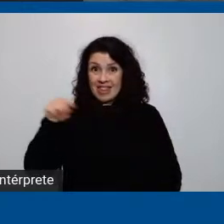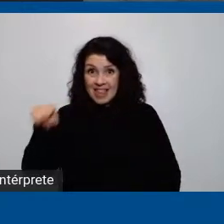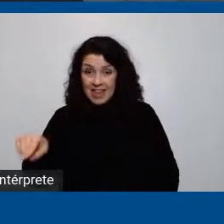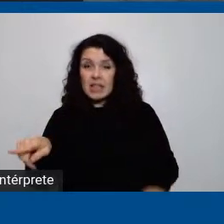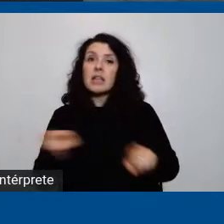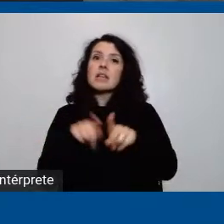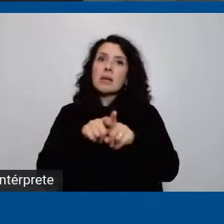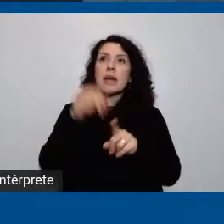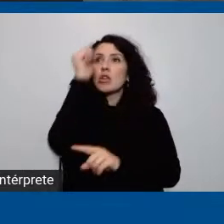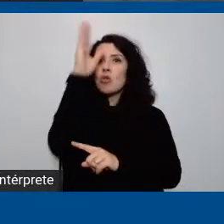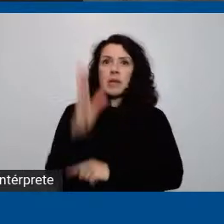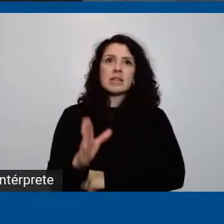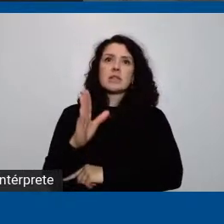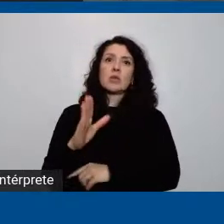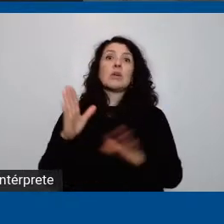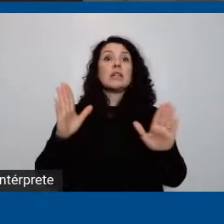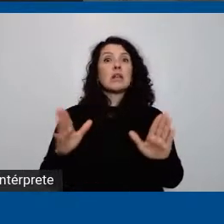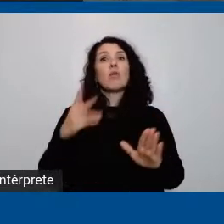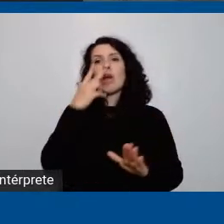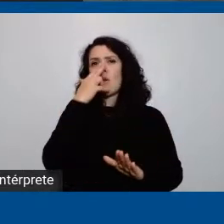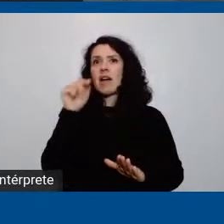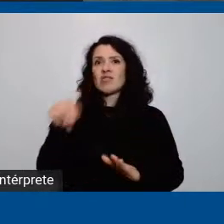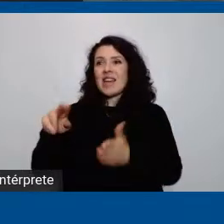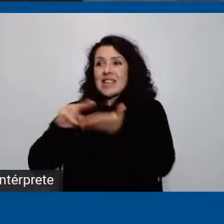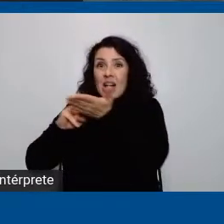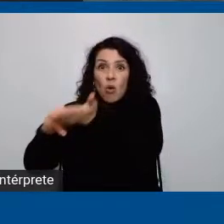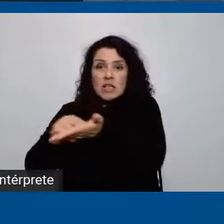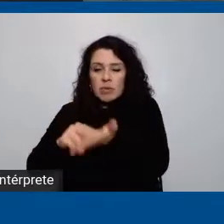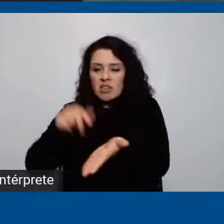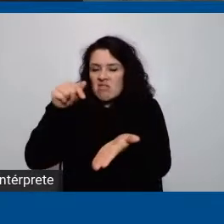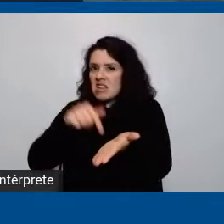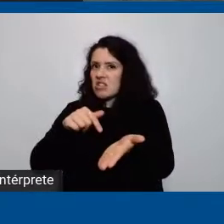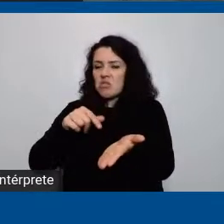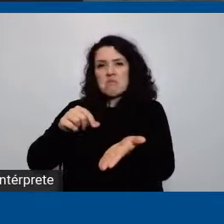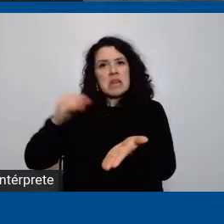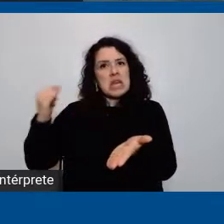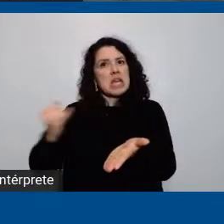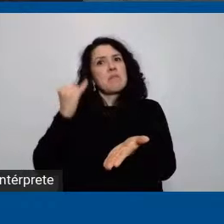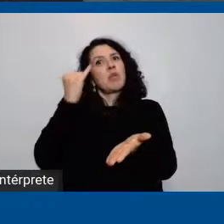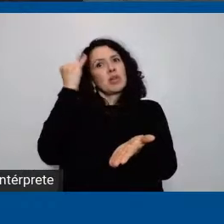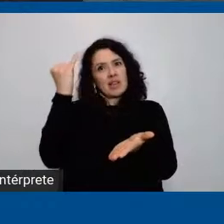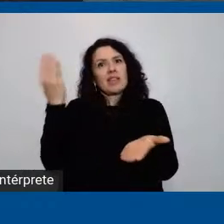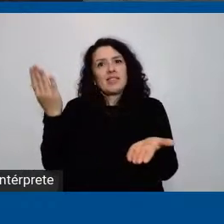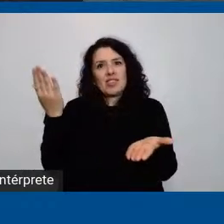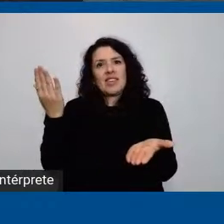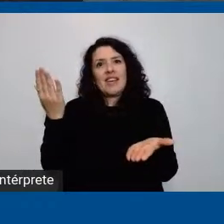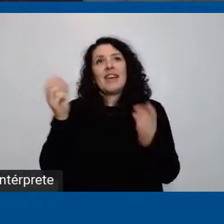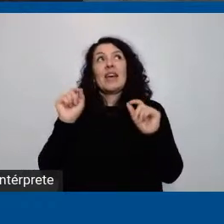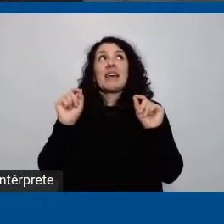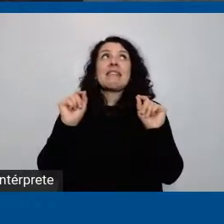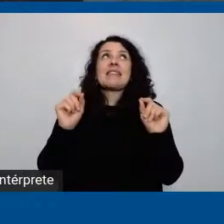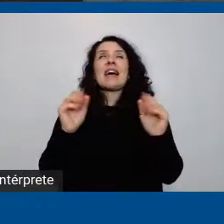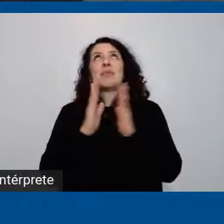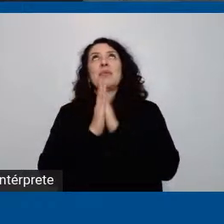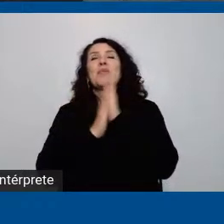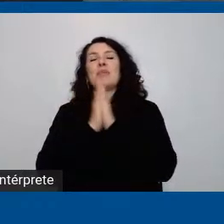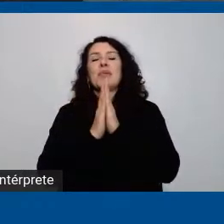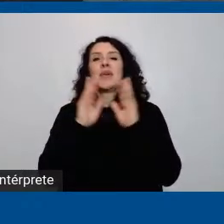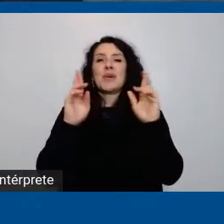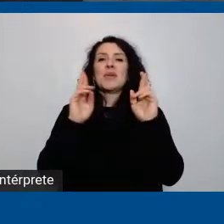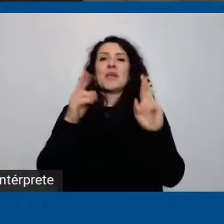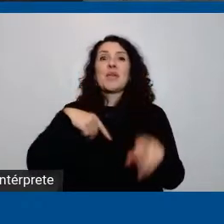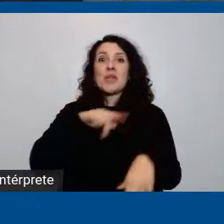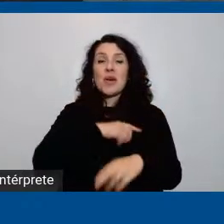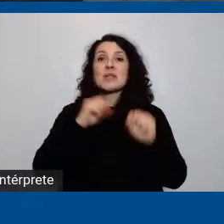acho que essa correspondência é riquíssima e talvez é um sonho, né? Quem sabe, né? Quem sabe a gente consiga um dia trabalhar